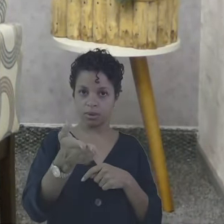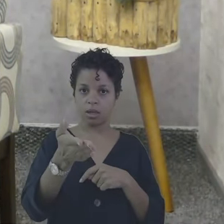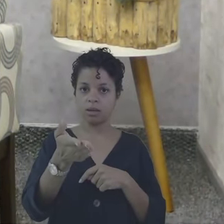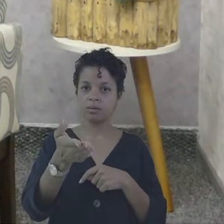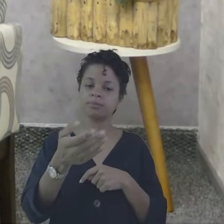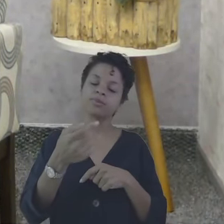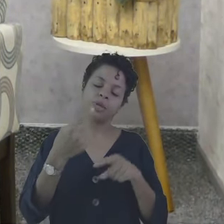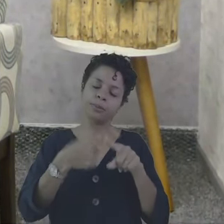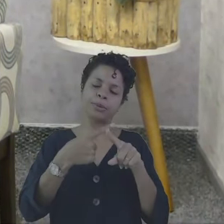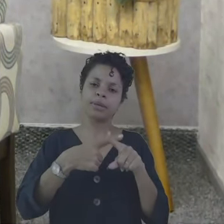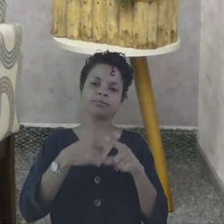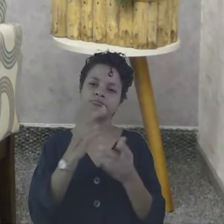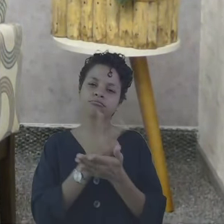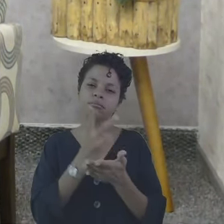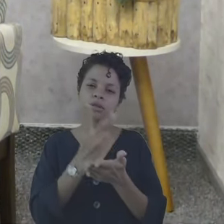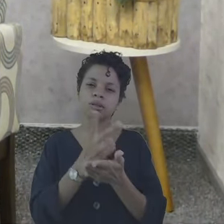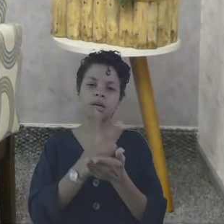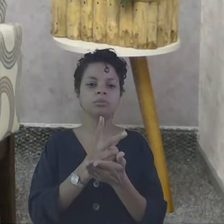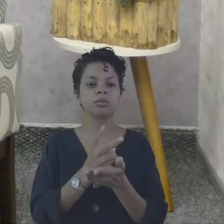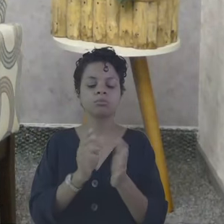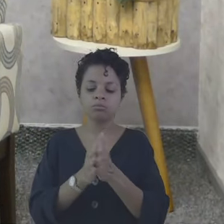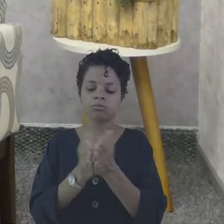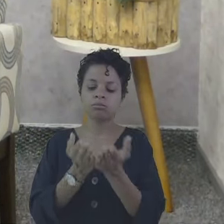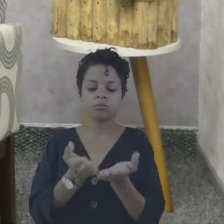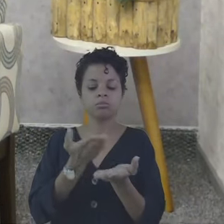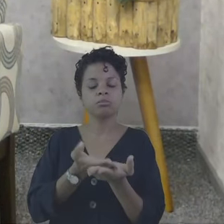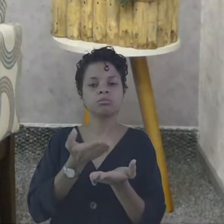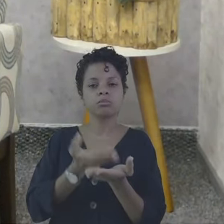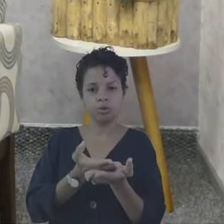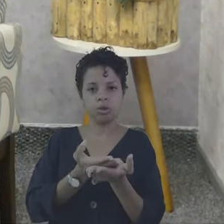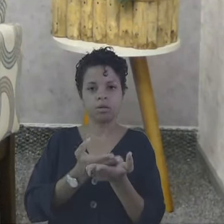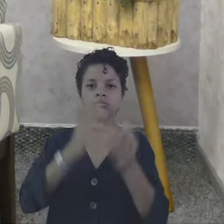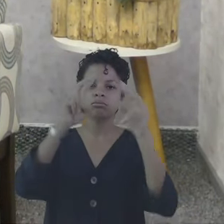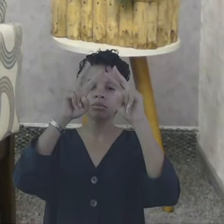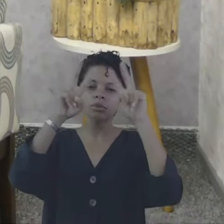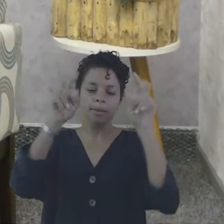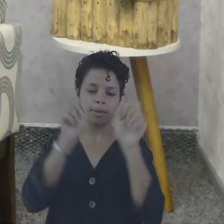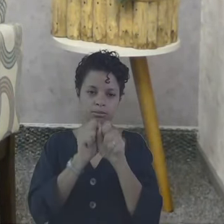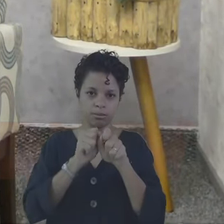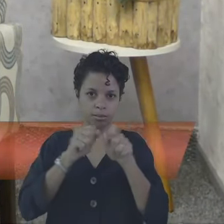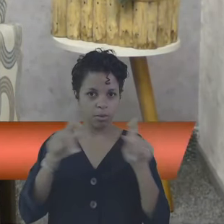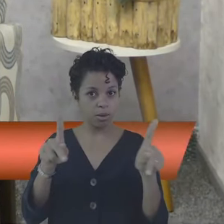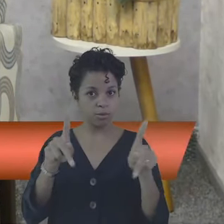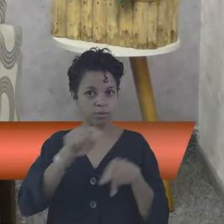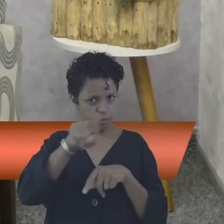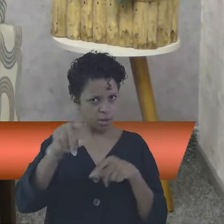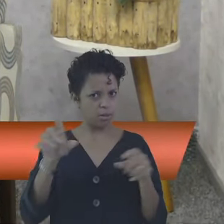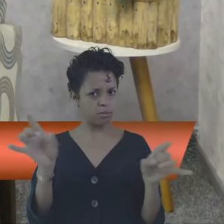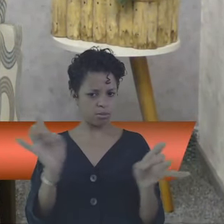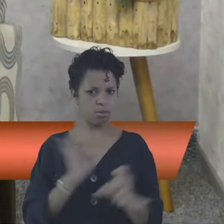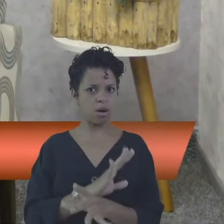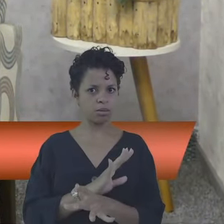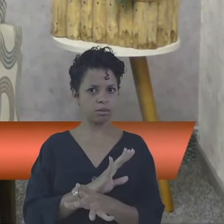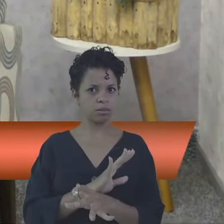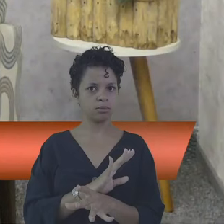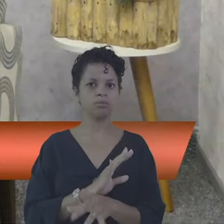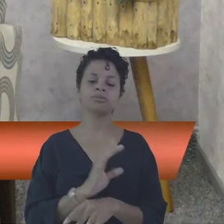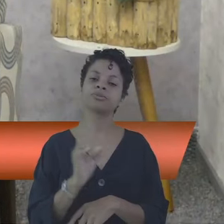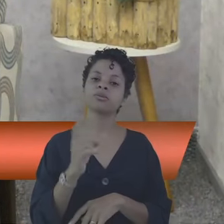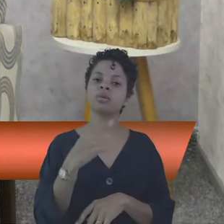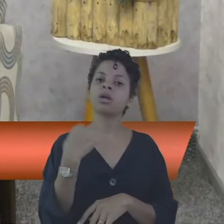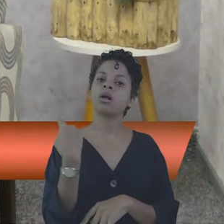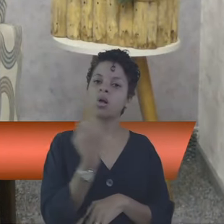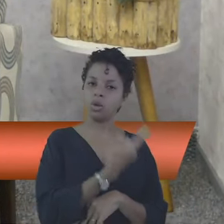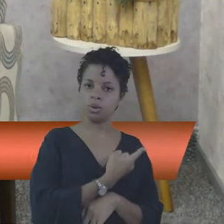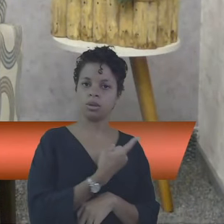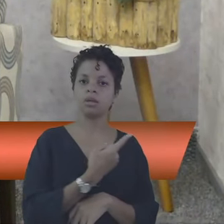temos feito isso, estudar a respeito do tempo do fim no livro de Apocalipse. Você está preparado? Está pensando aí nos 10 amigos